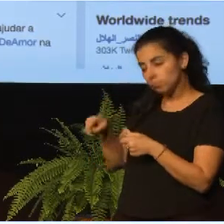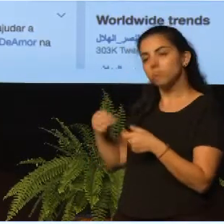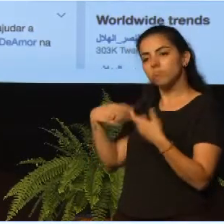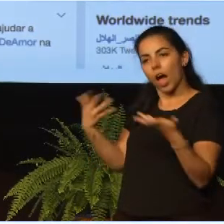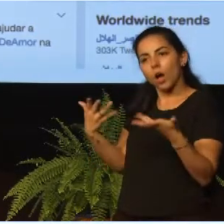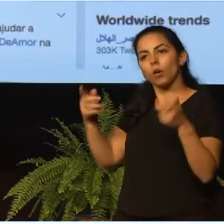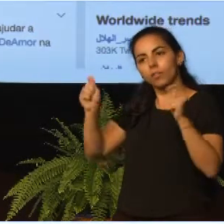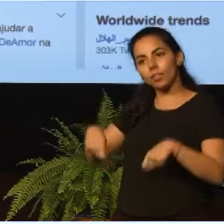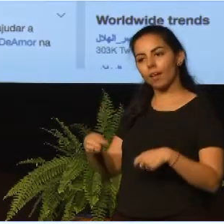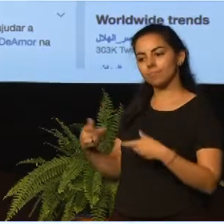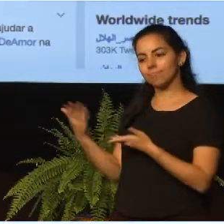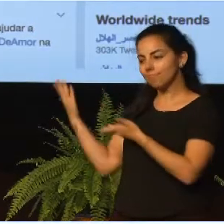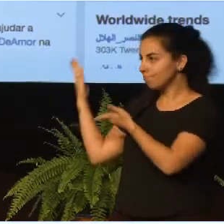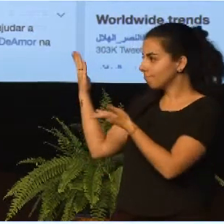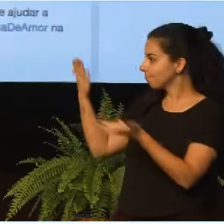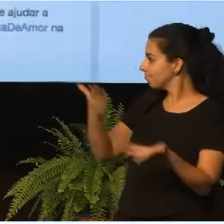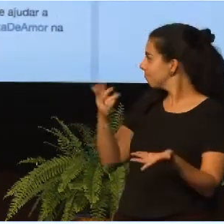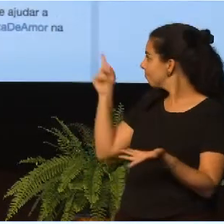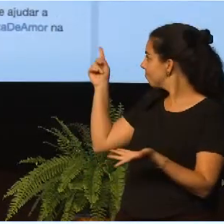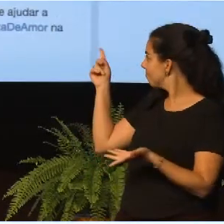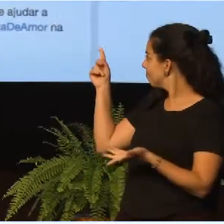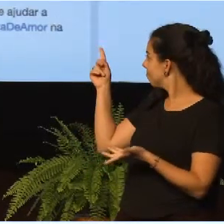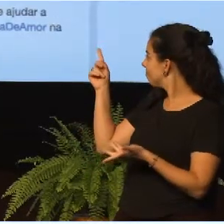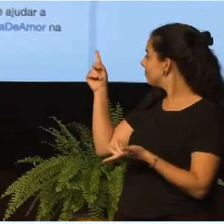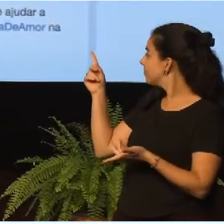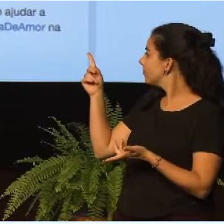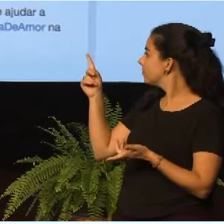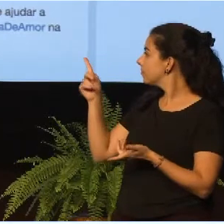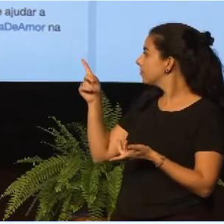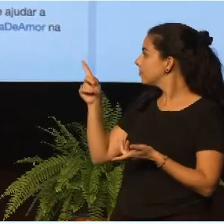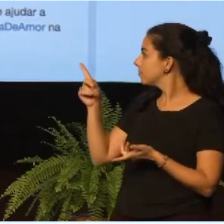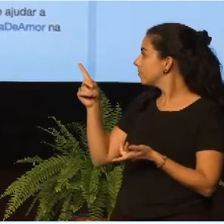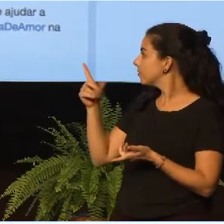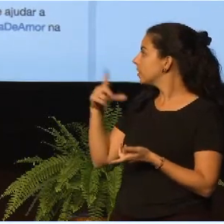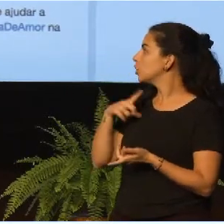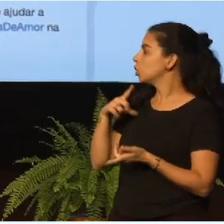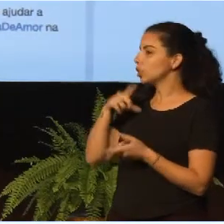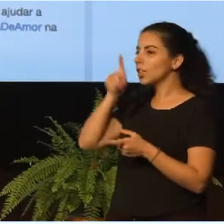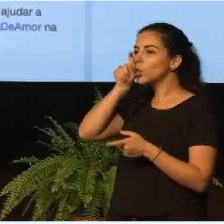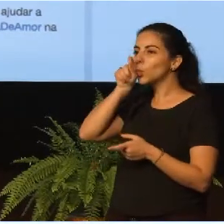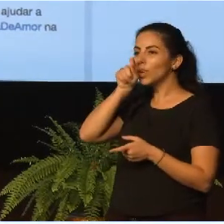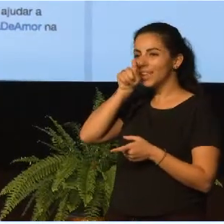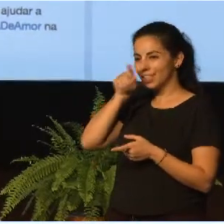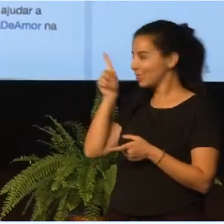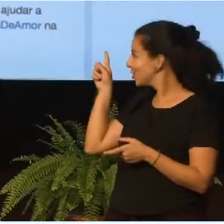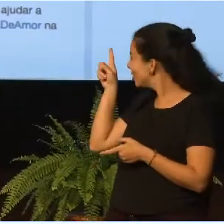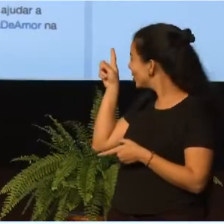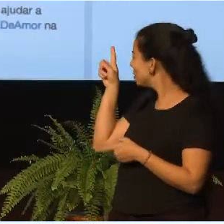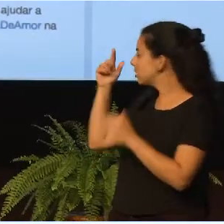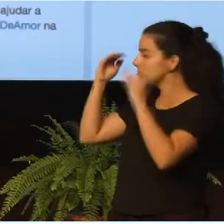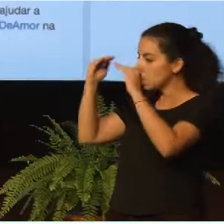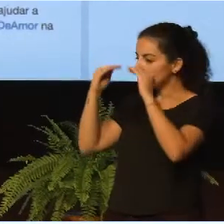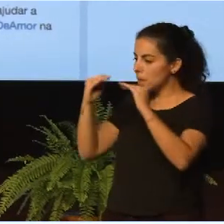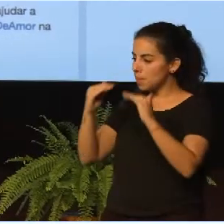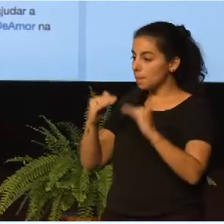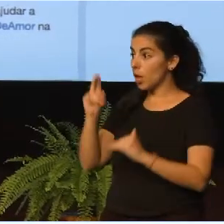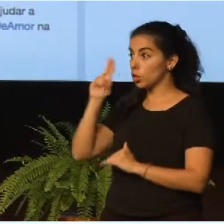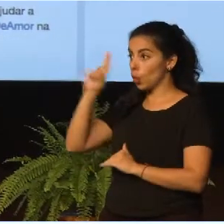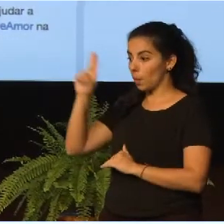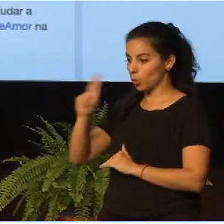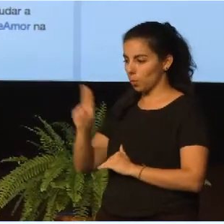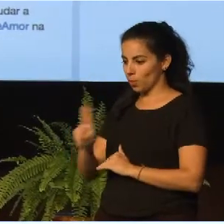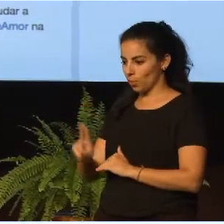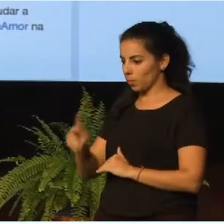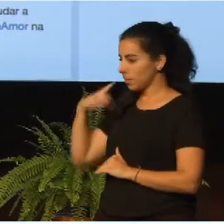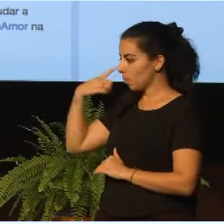aqui. Basicamente, a gente tinha tweets todos padronizados com o nome do deputado, como vocês podem